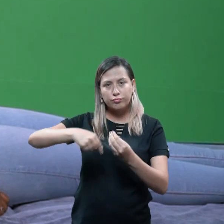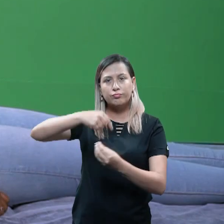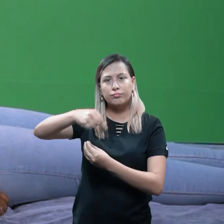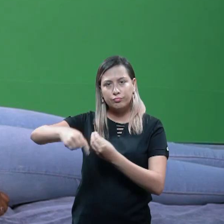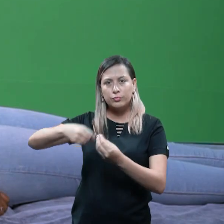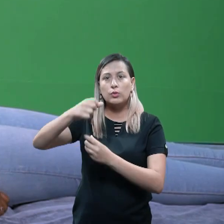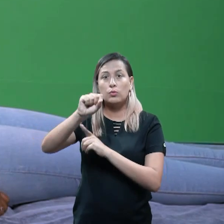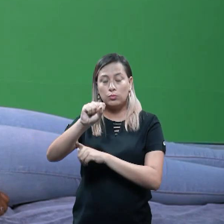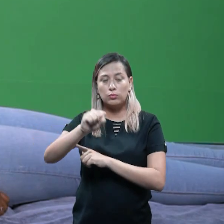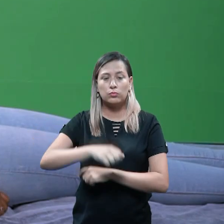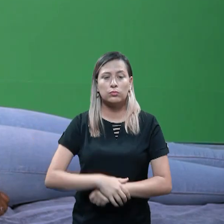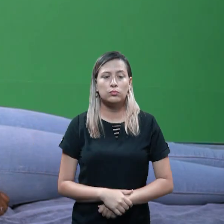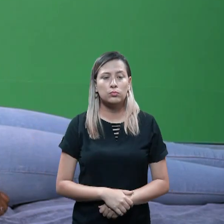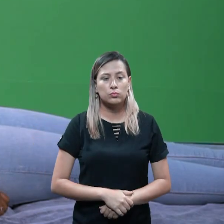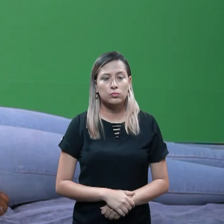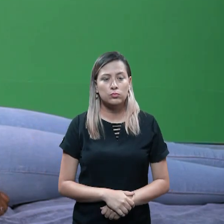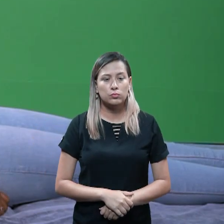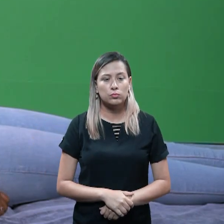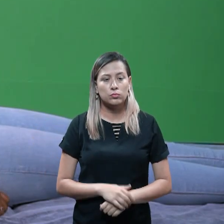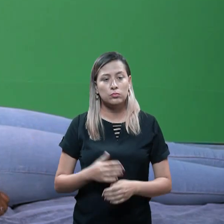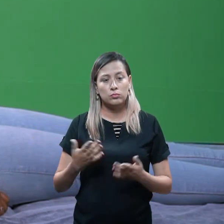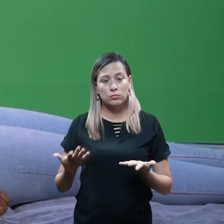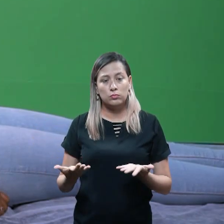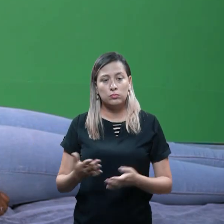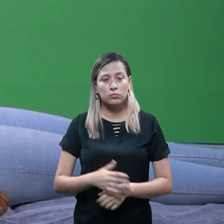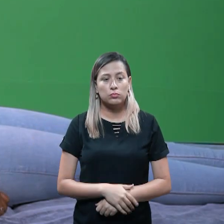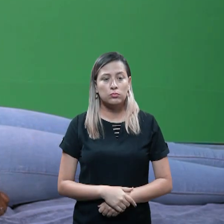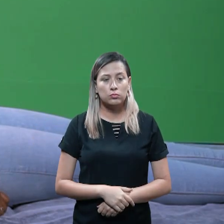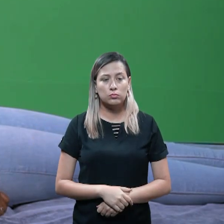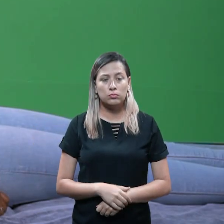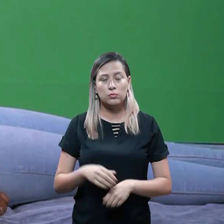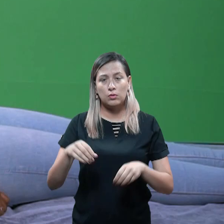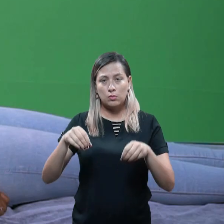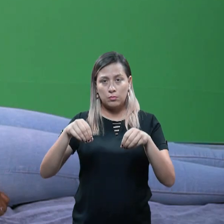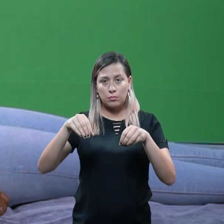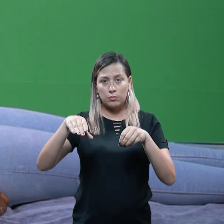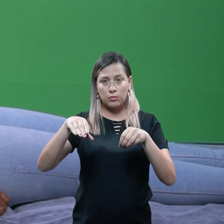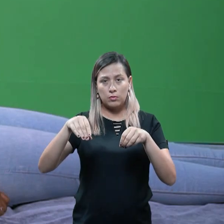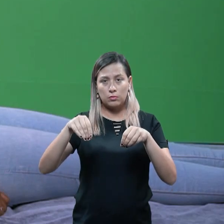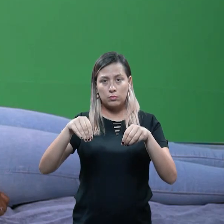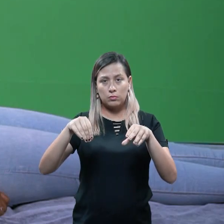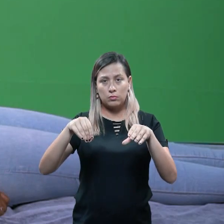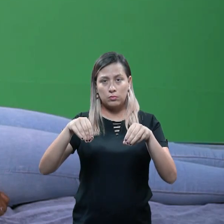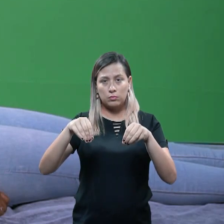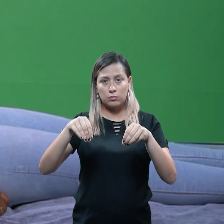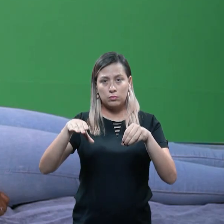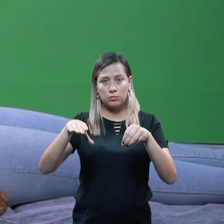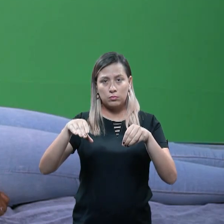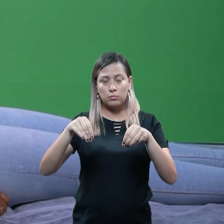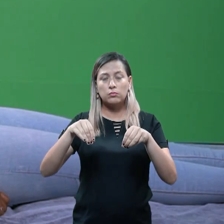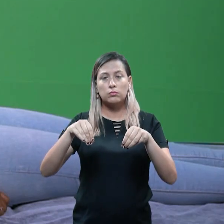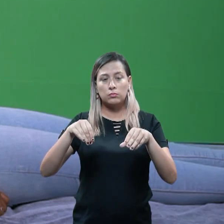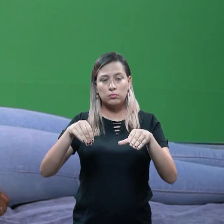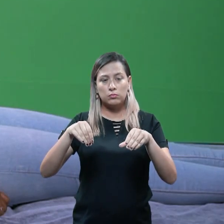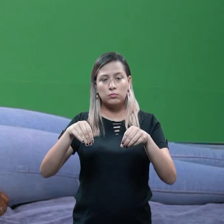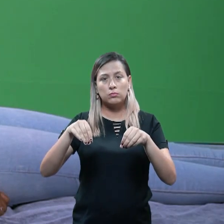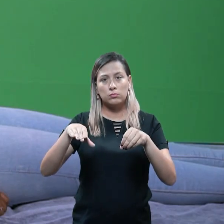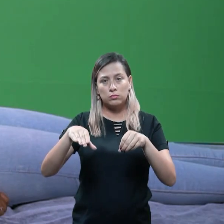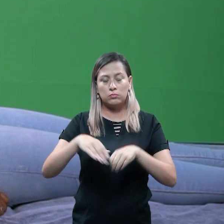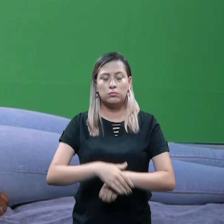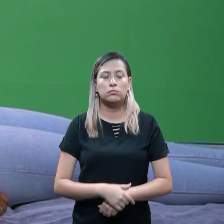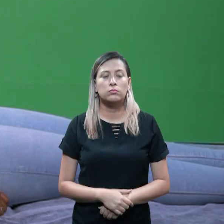pega. E a dica é essa, ó. Uma mão fecha, a outra abre e vai fazendo como se fosse